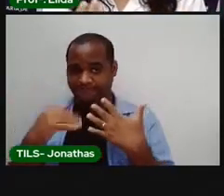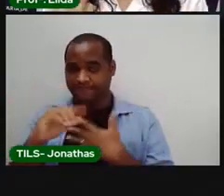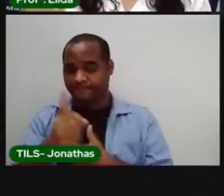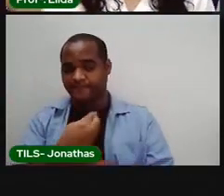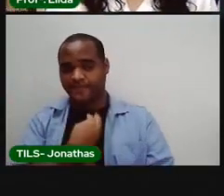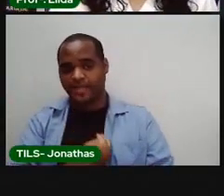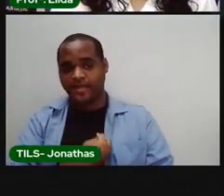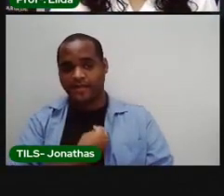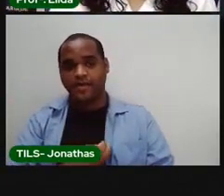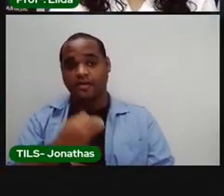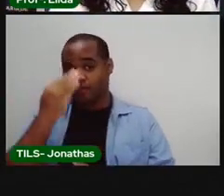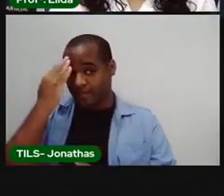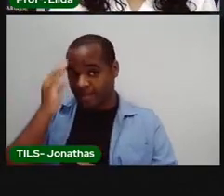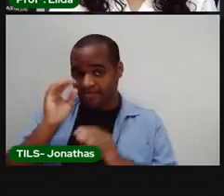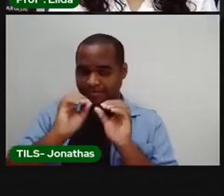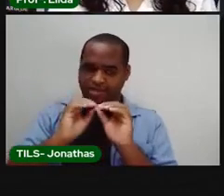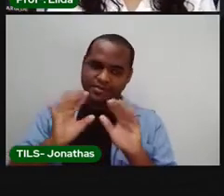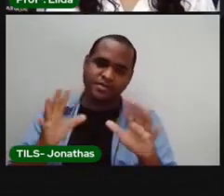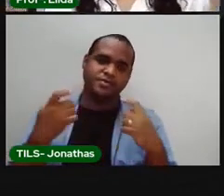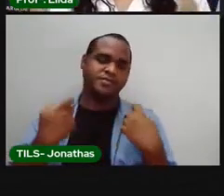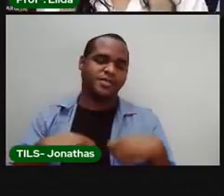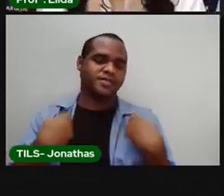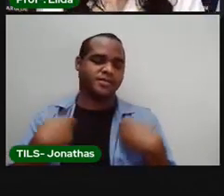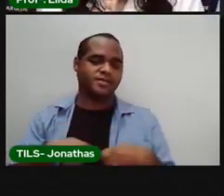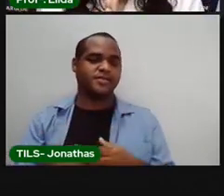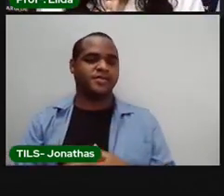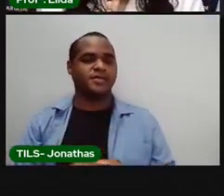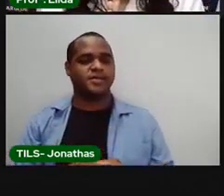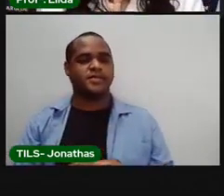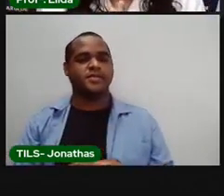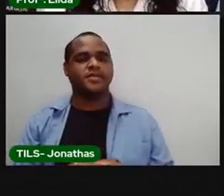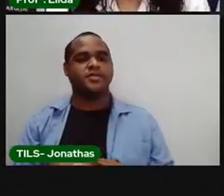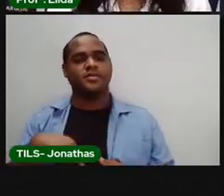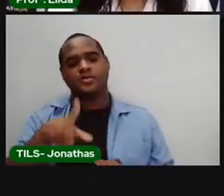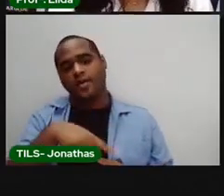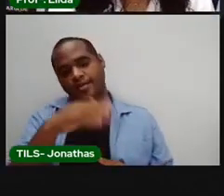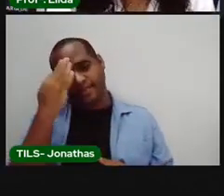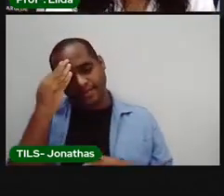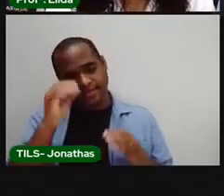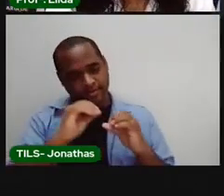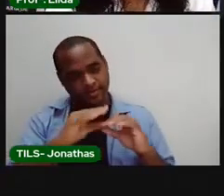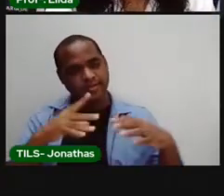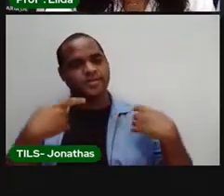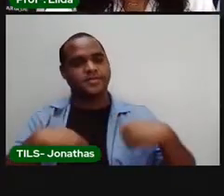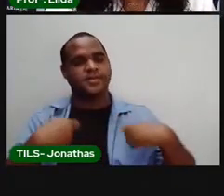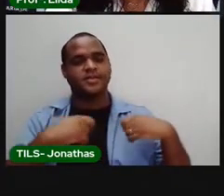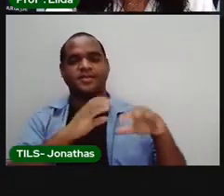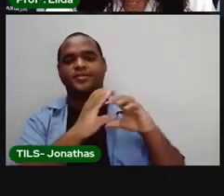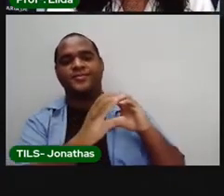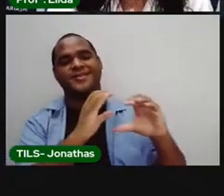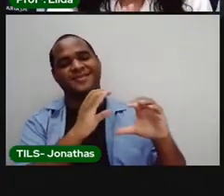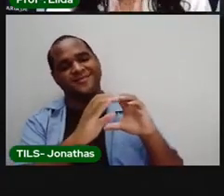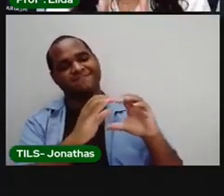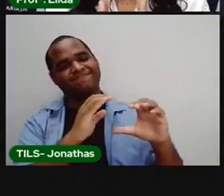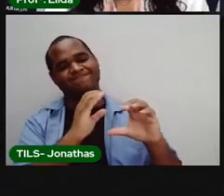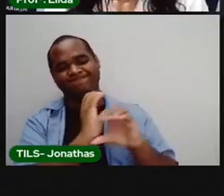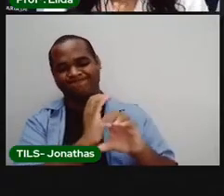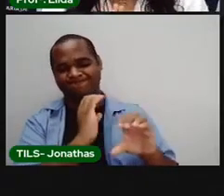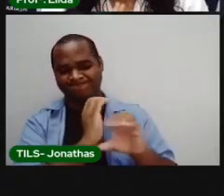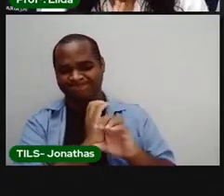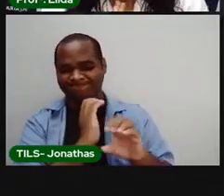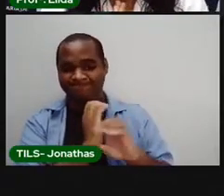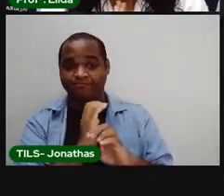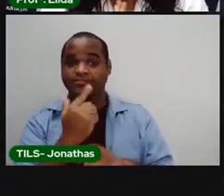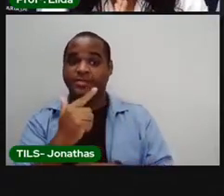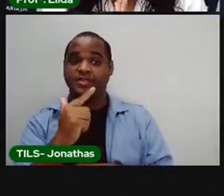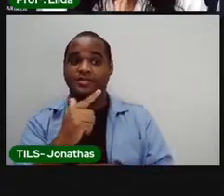um entenda o outro. Se a gente não se entender, não houve a comunicação. O